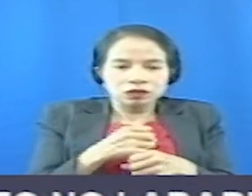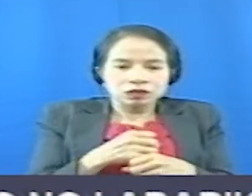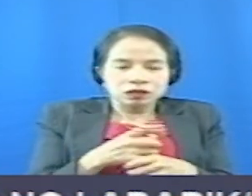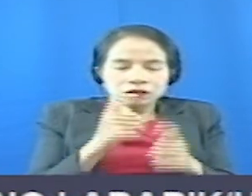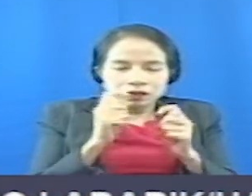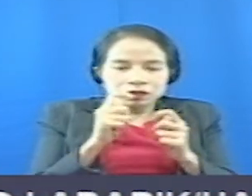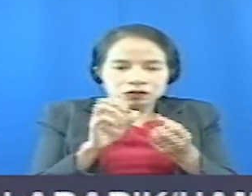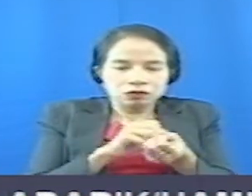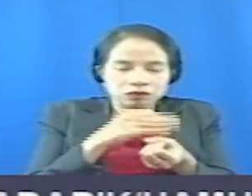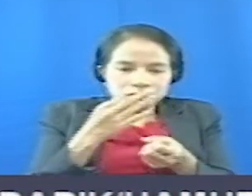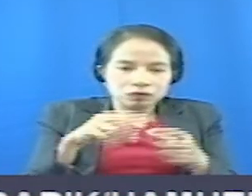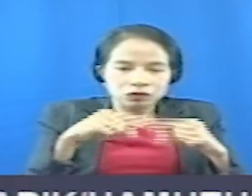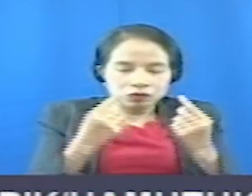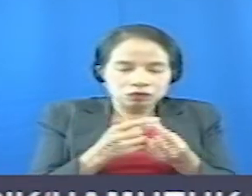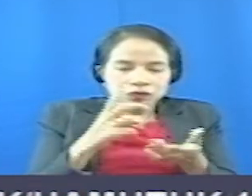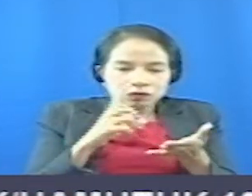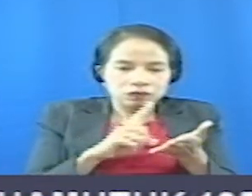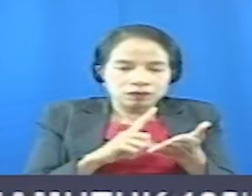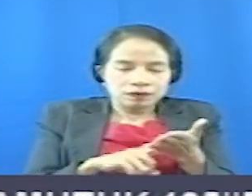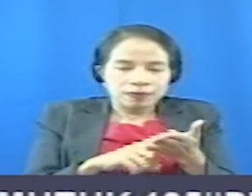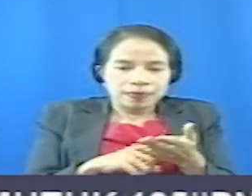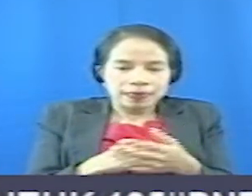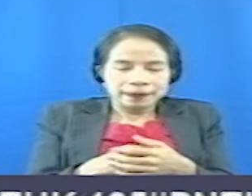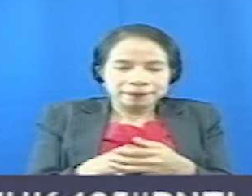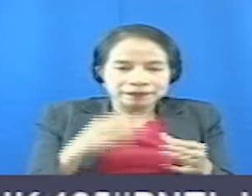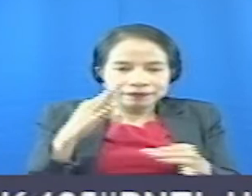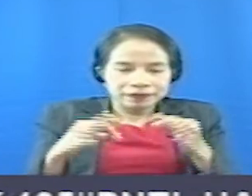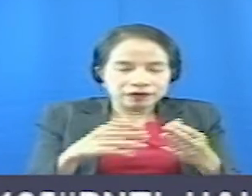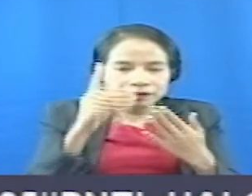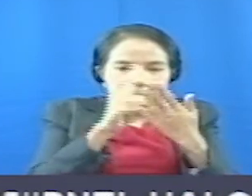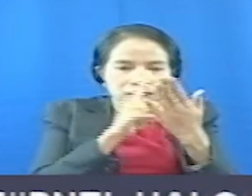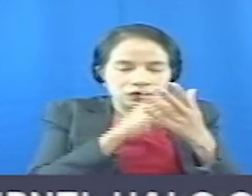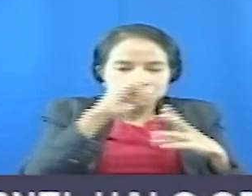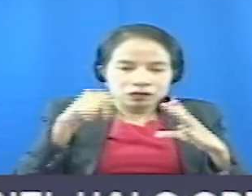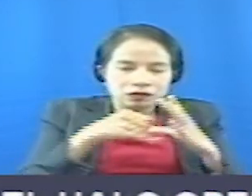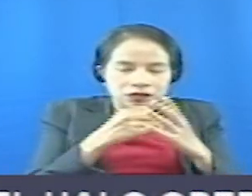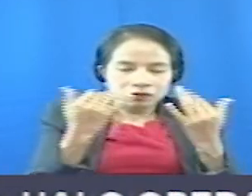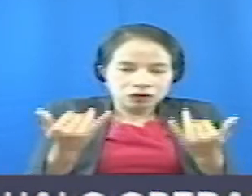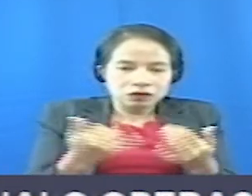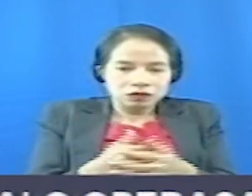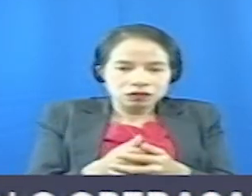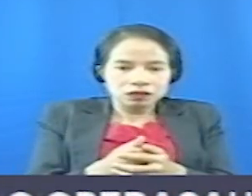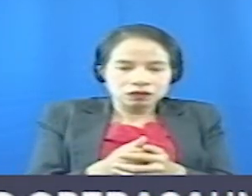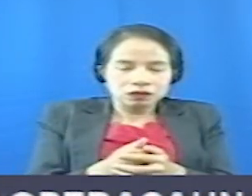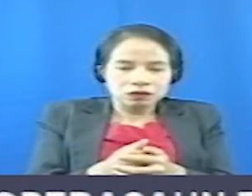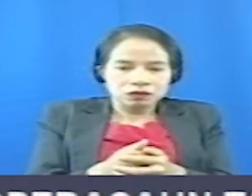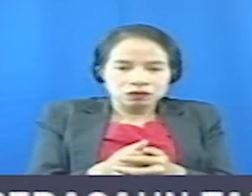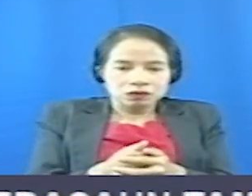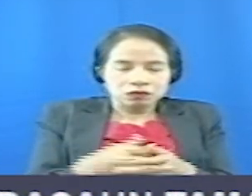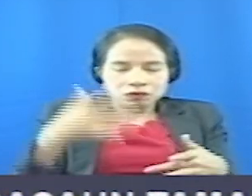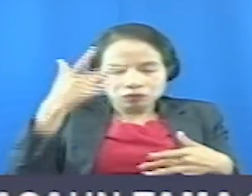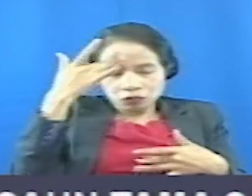rastreio aleatório para grupos de risco. Sira. Quando né, dados geral para Ohinien, caso